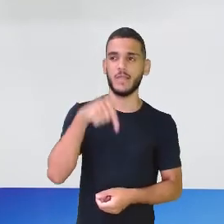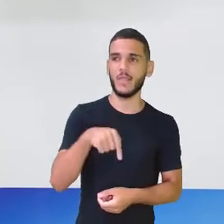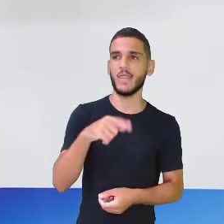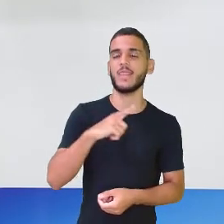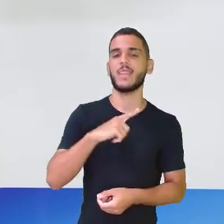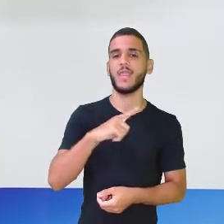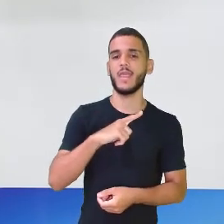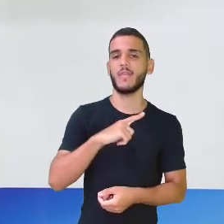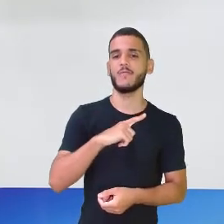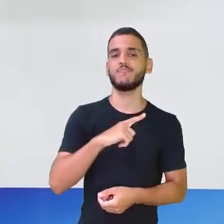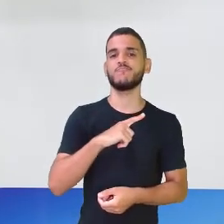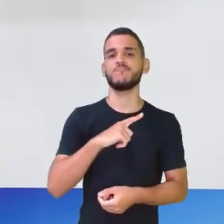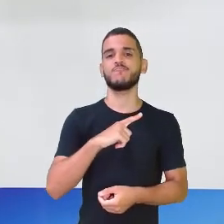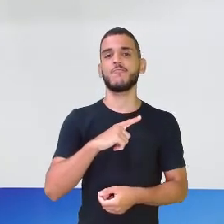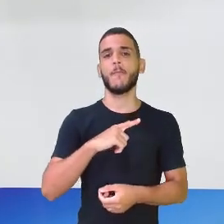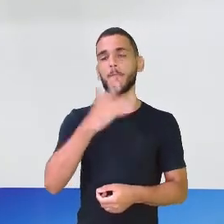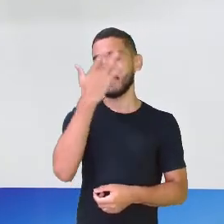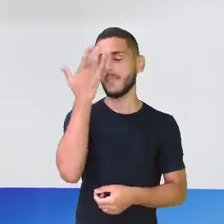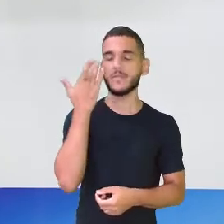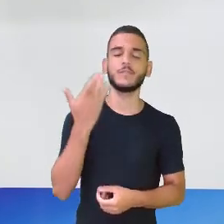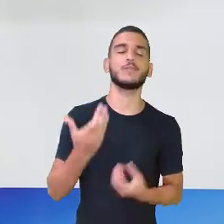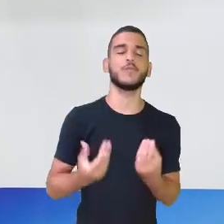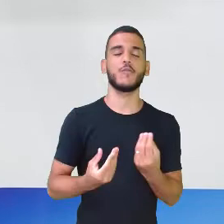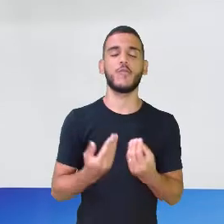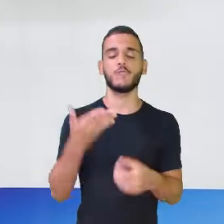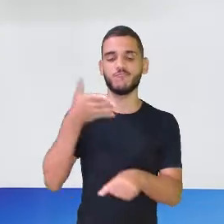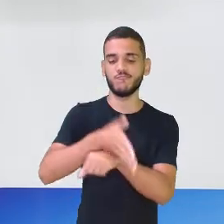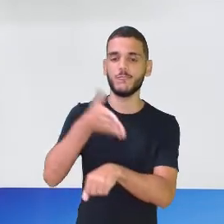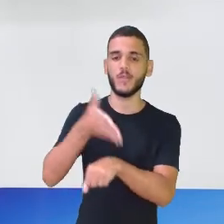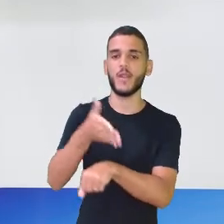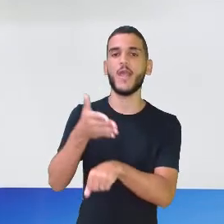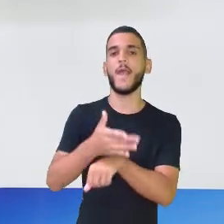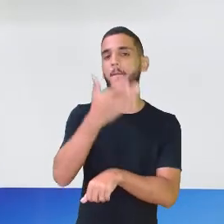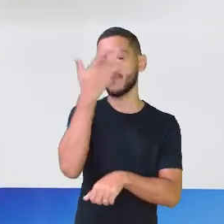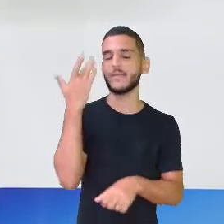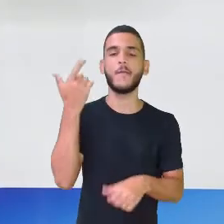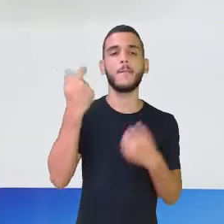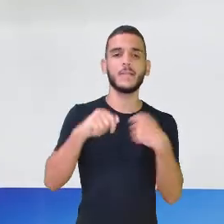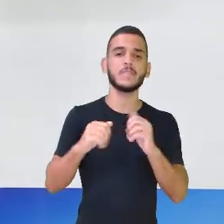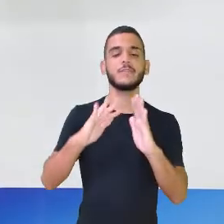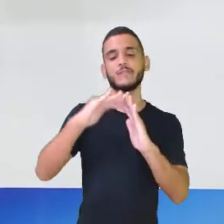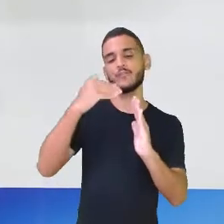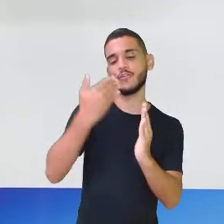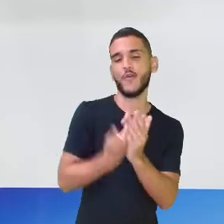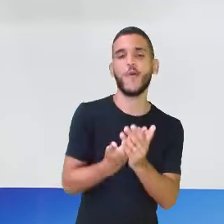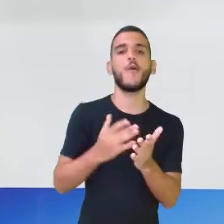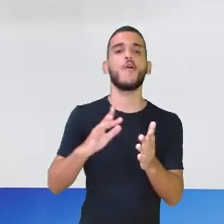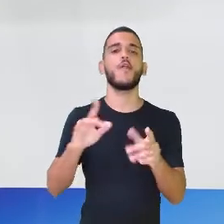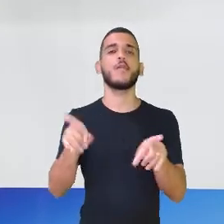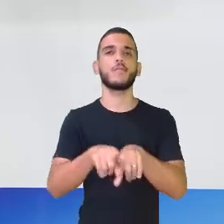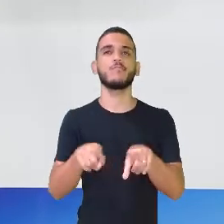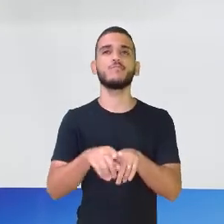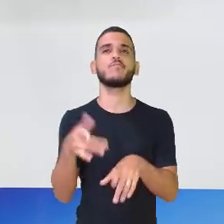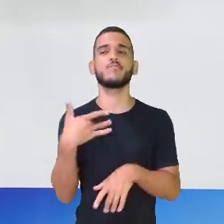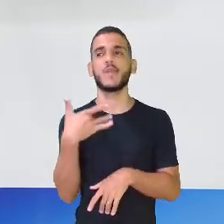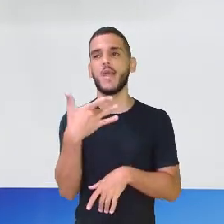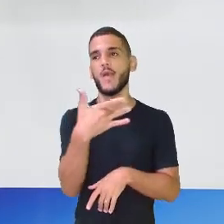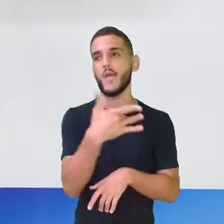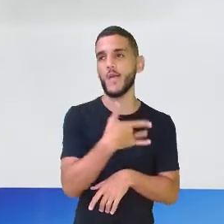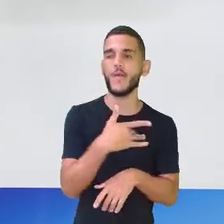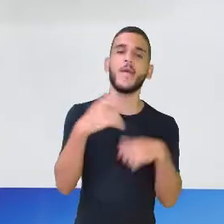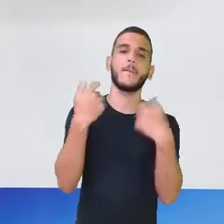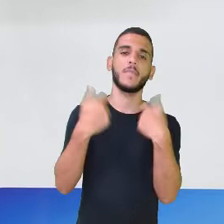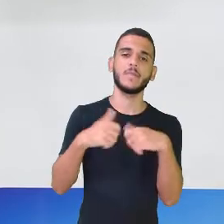quantidade de necessidade das pessoas de terem outros acessos à escola, à saúde, aí precisava